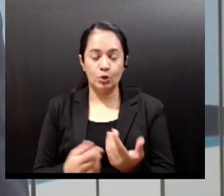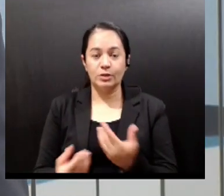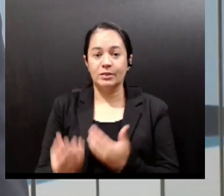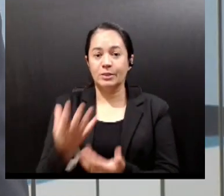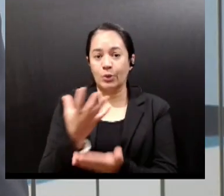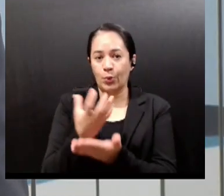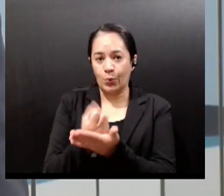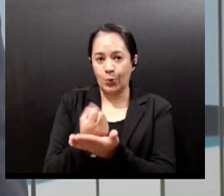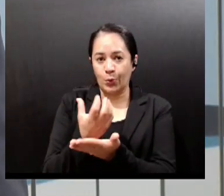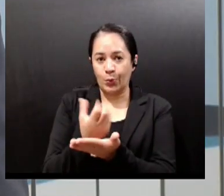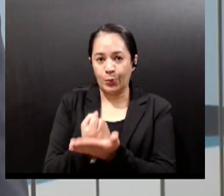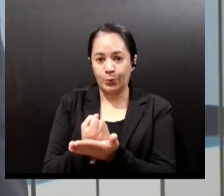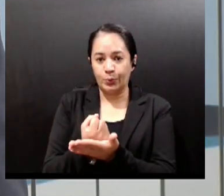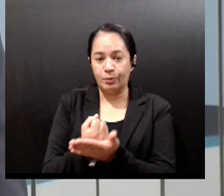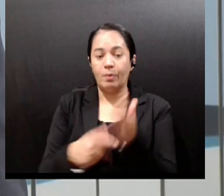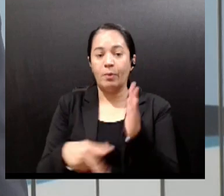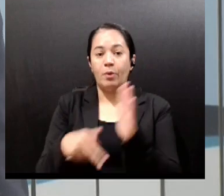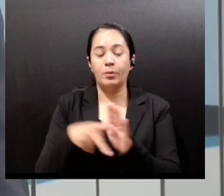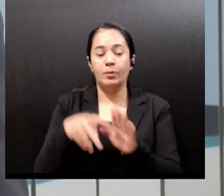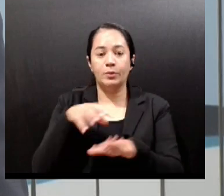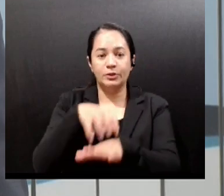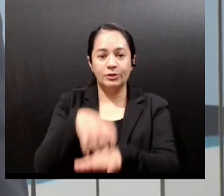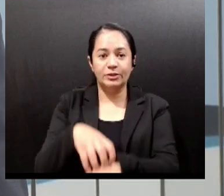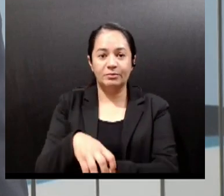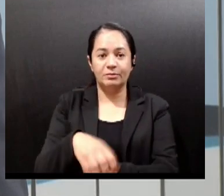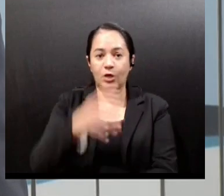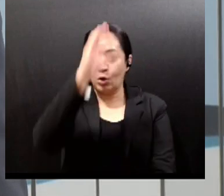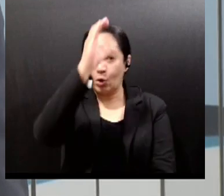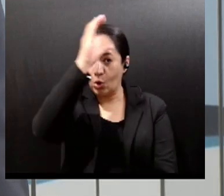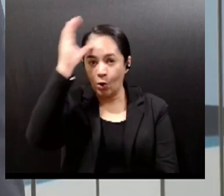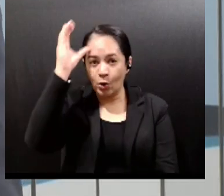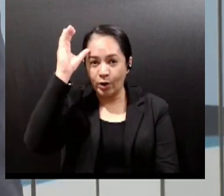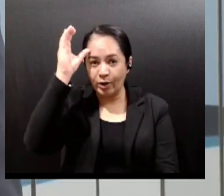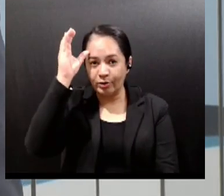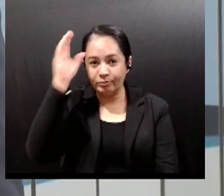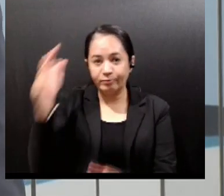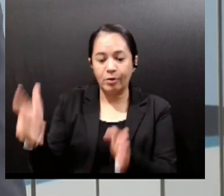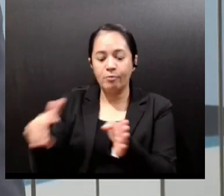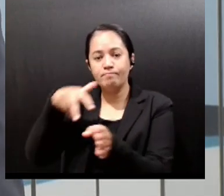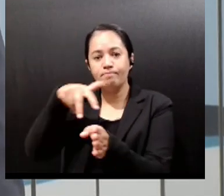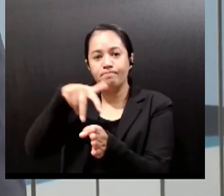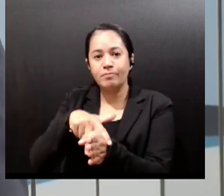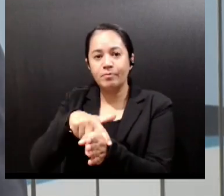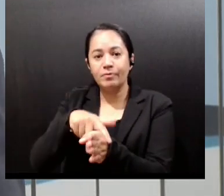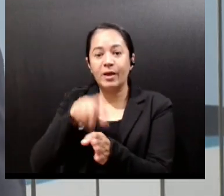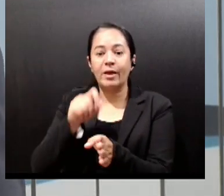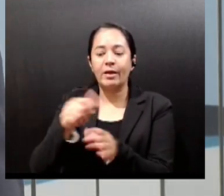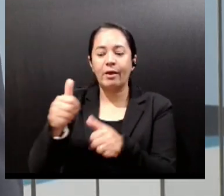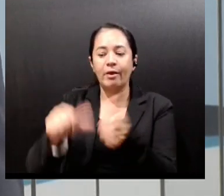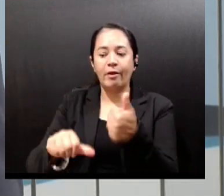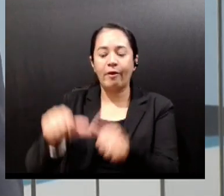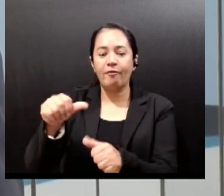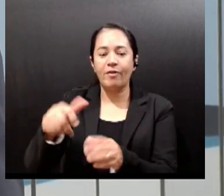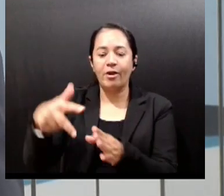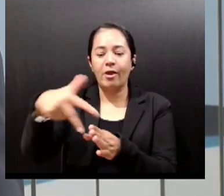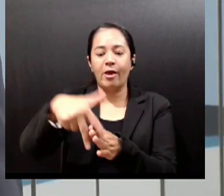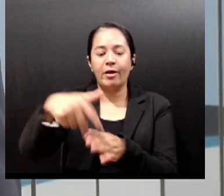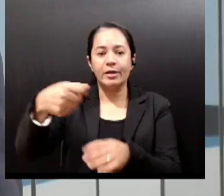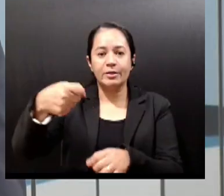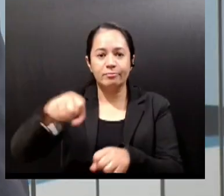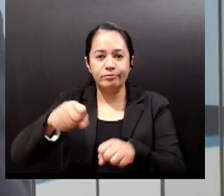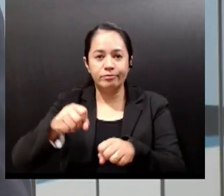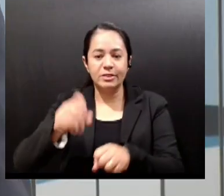de transporte, o cliente é o garupa. Então, quem vai avaliar o piloto se ele está andando corretamente,